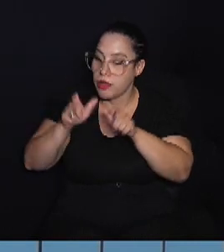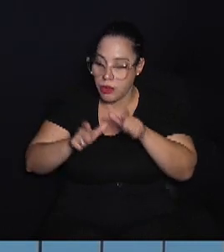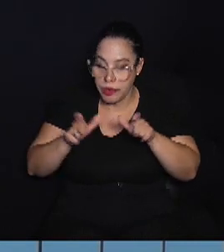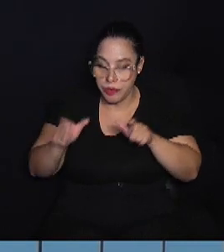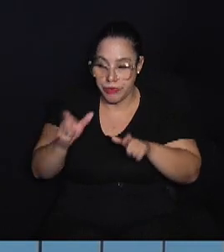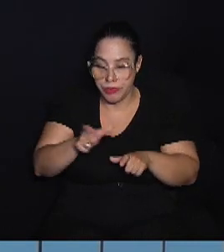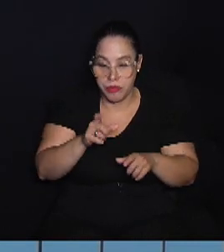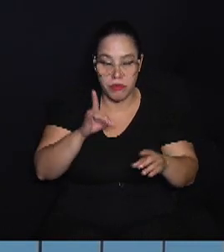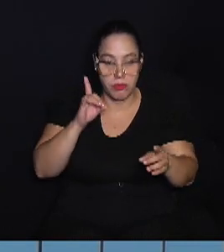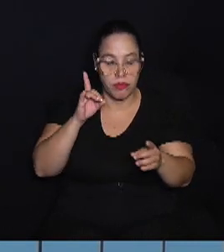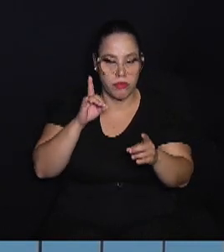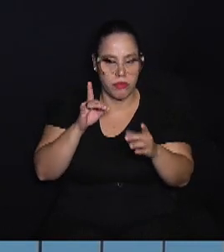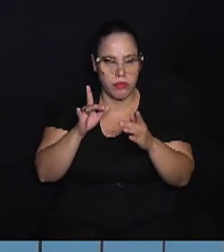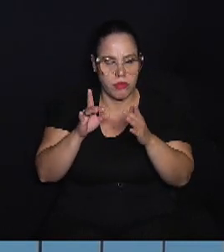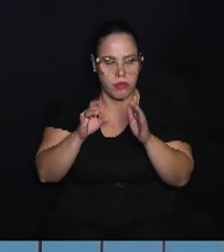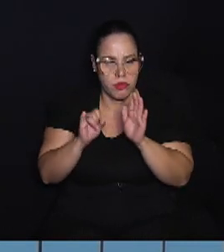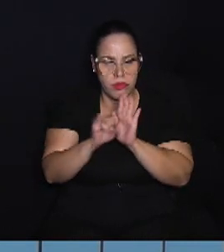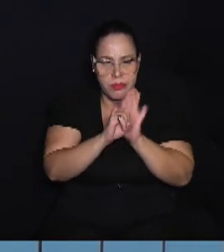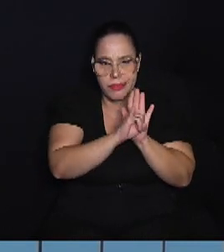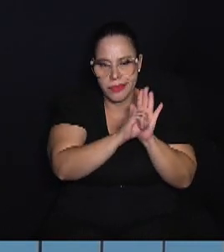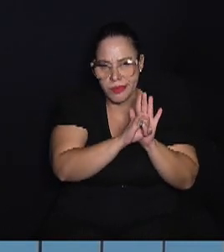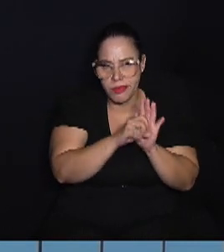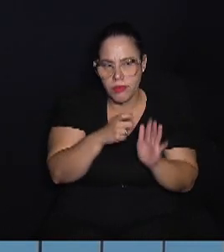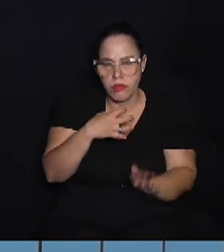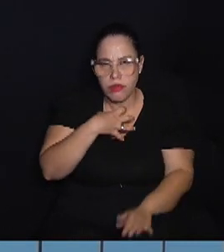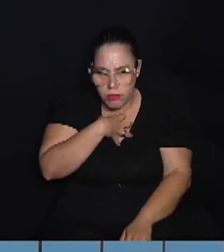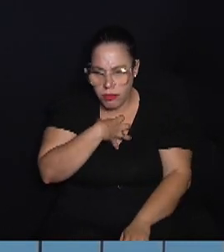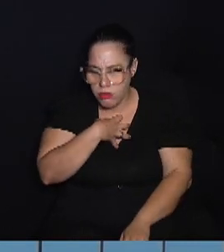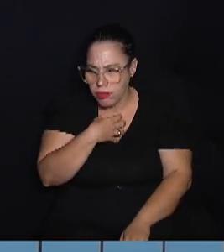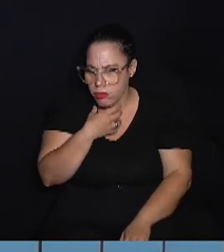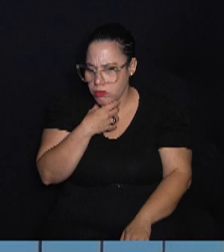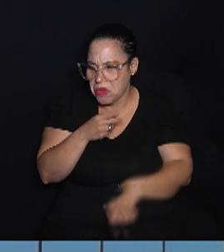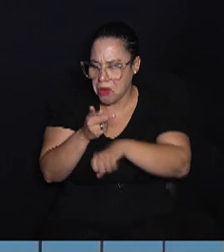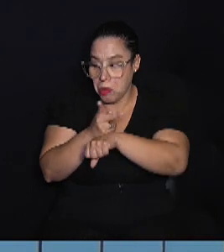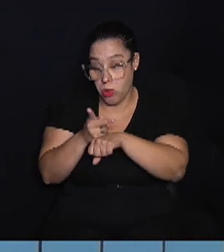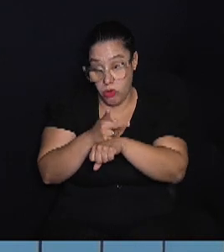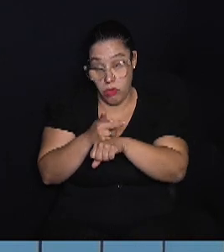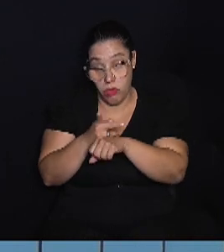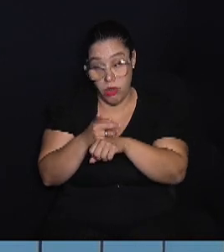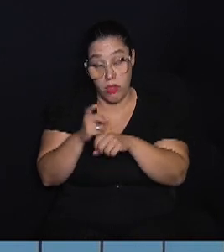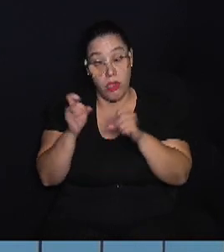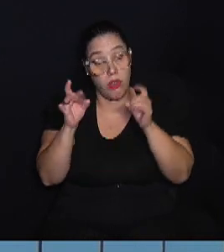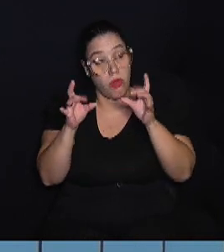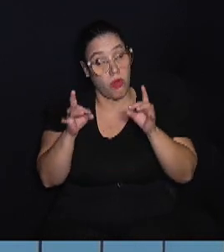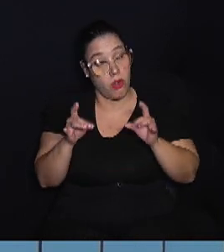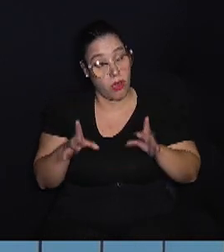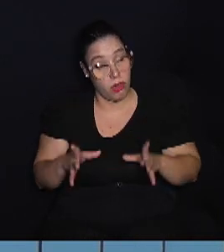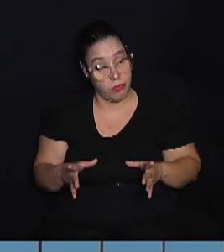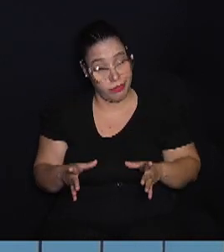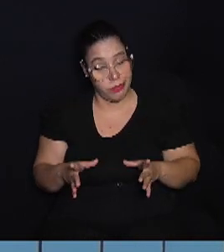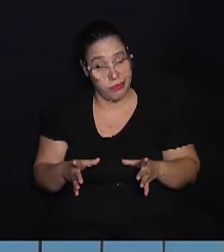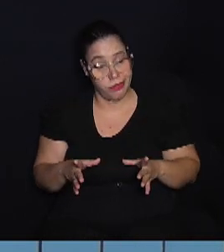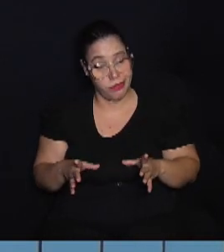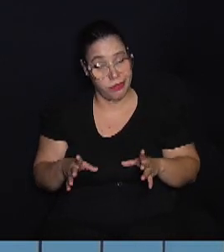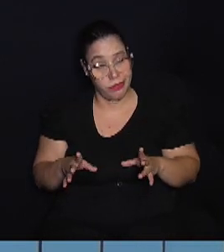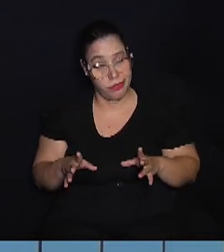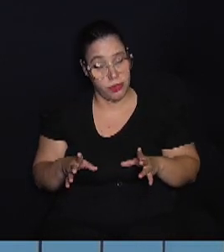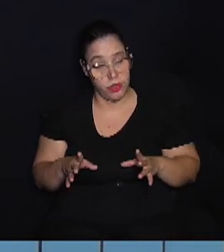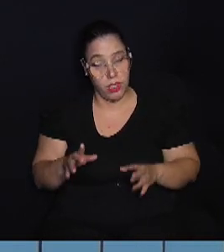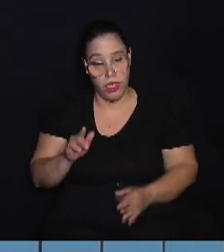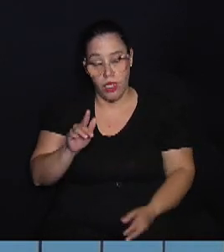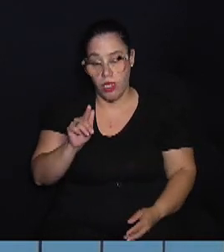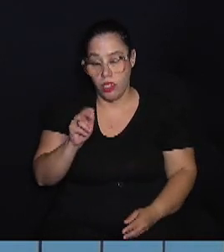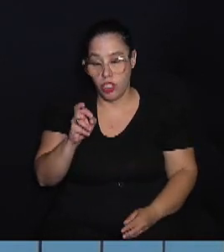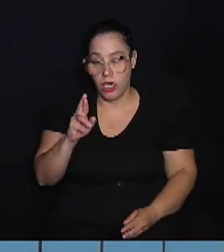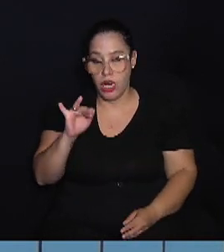ao identificarem esses sinais, esses sintomas, de procurarem um especialista mesmo no assunto, né, um geriatra,